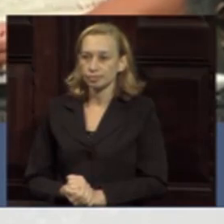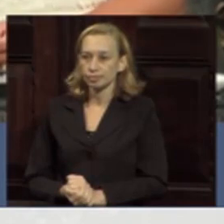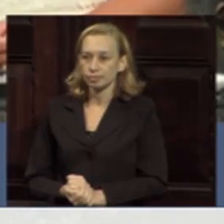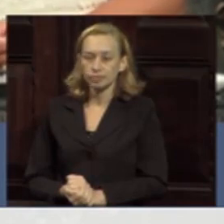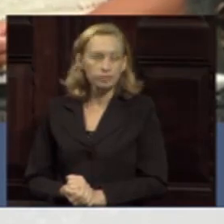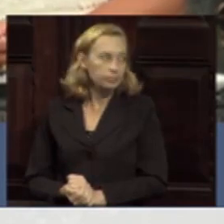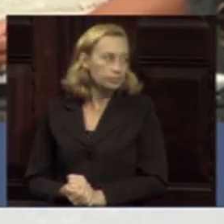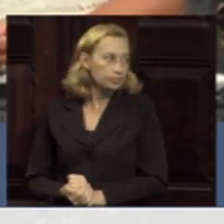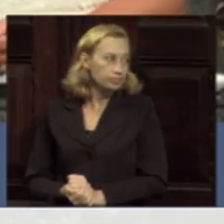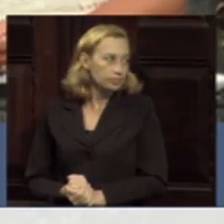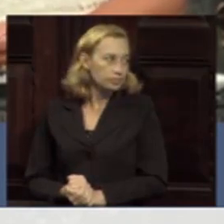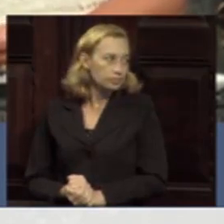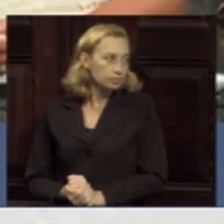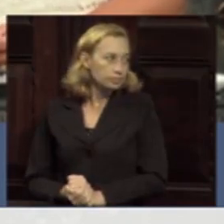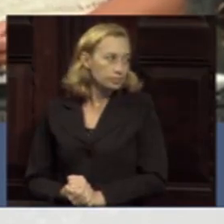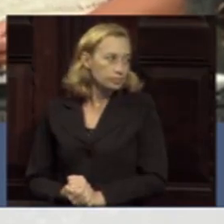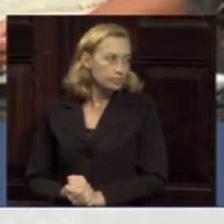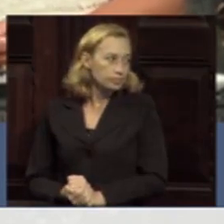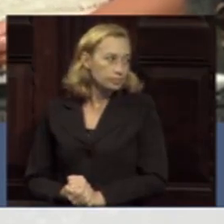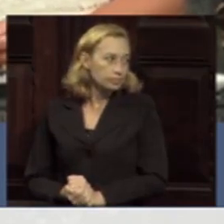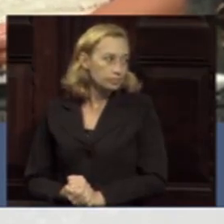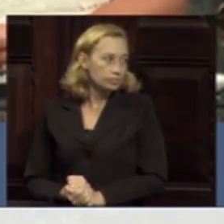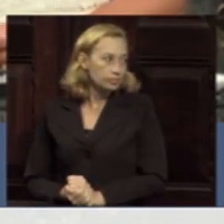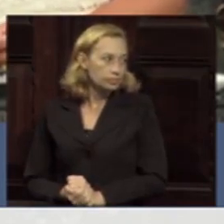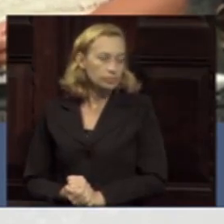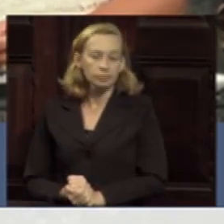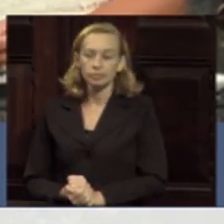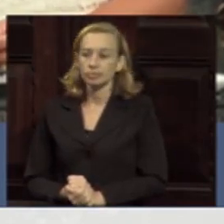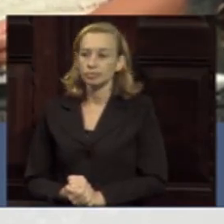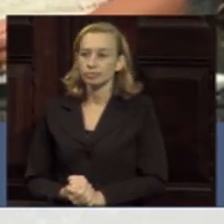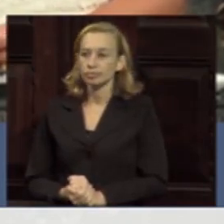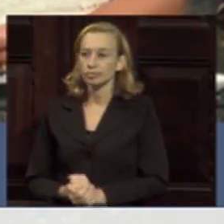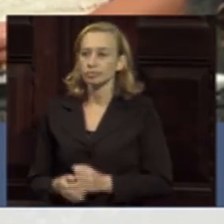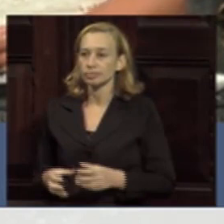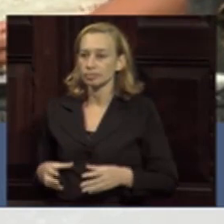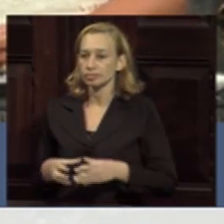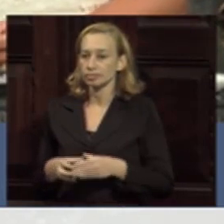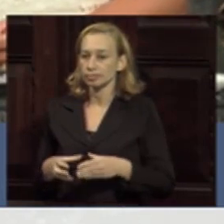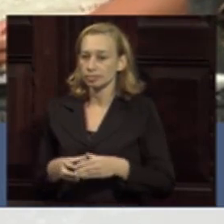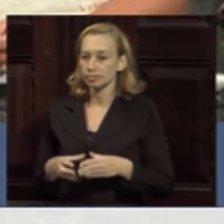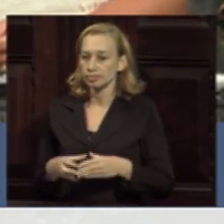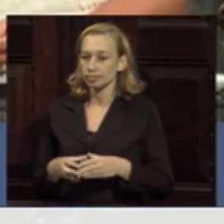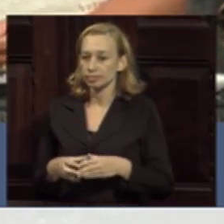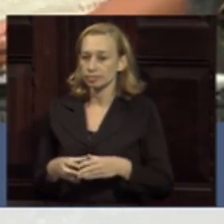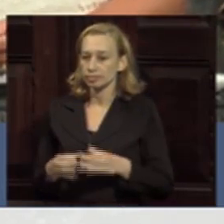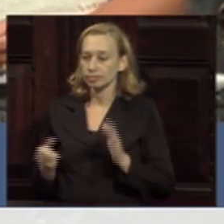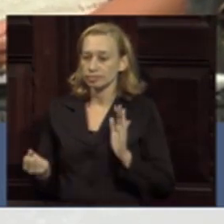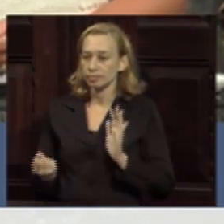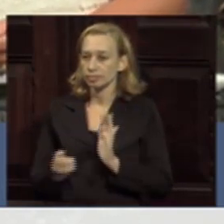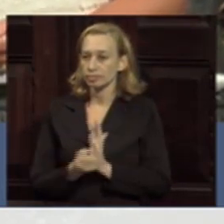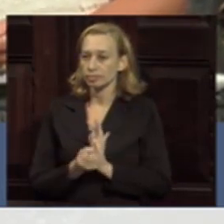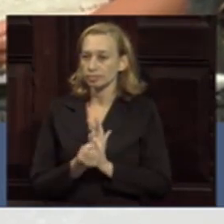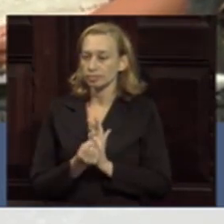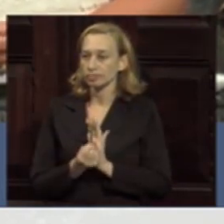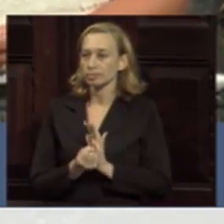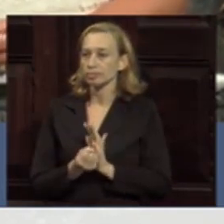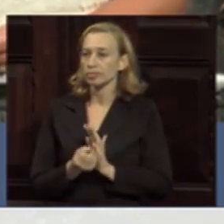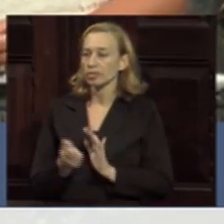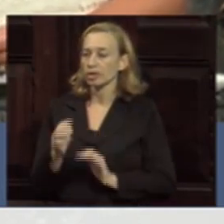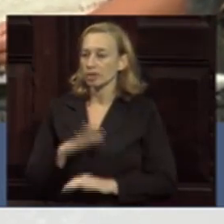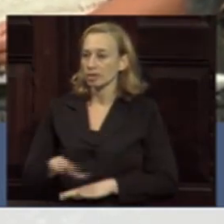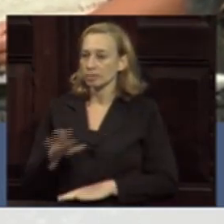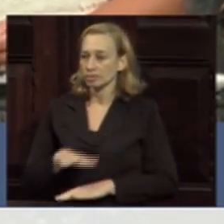Parecer, para emitir parecer pela Comissão de Assuntos da Criança, Adolescente e Idoso, as emendas de plenário,